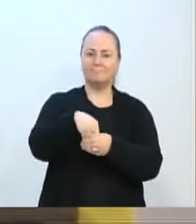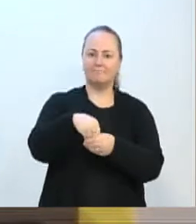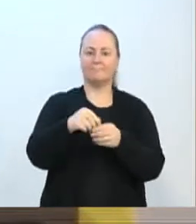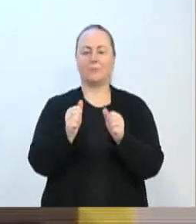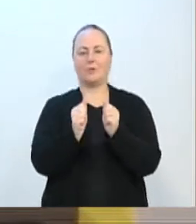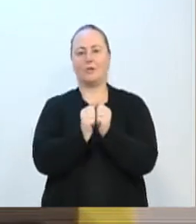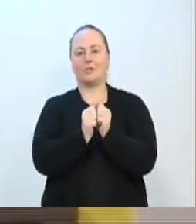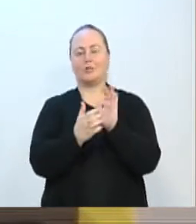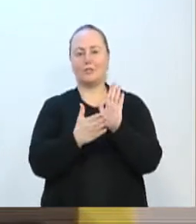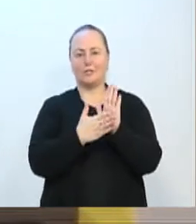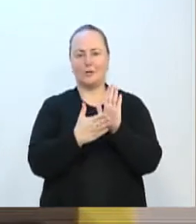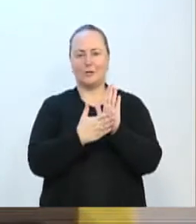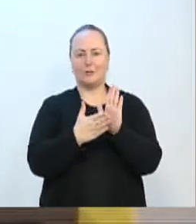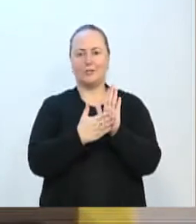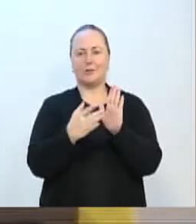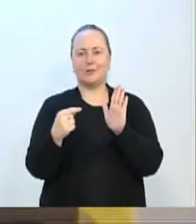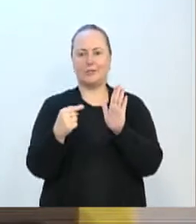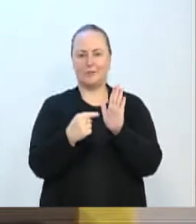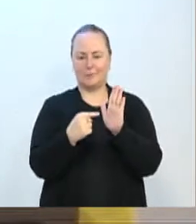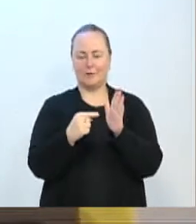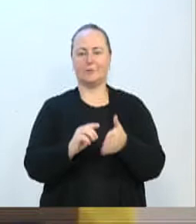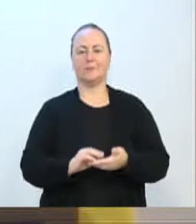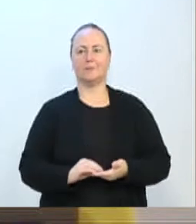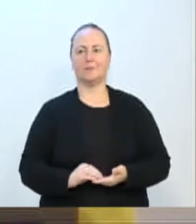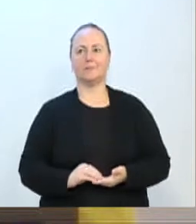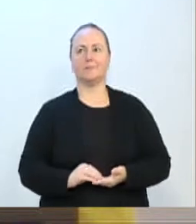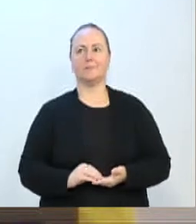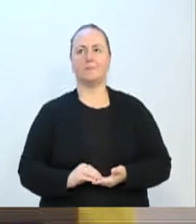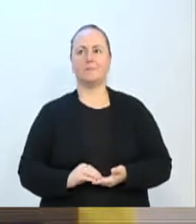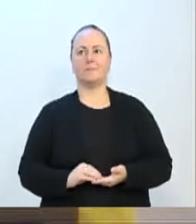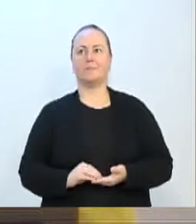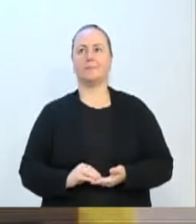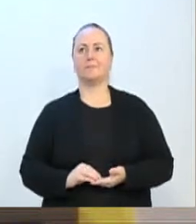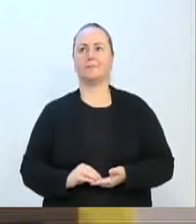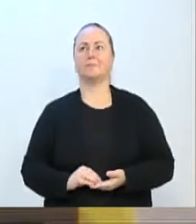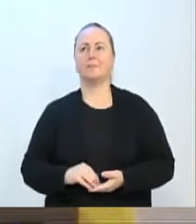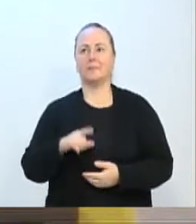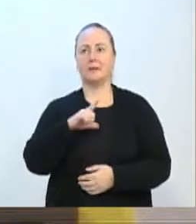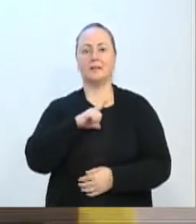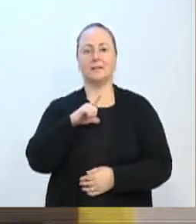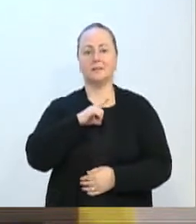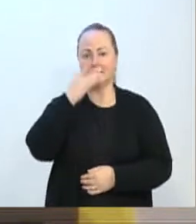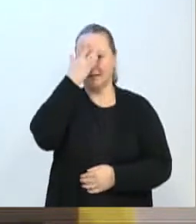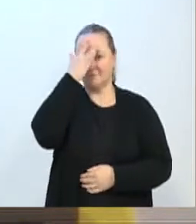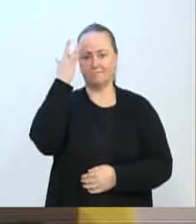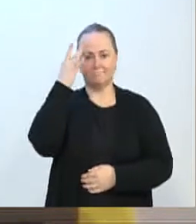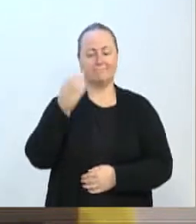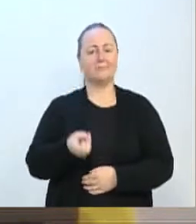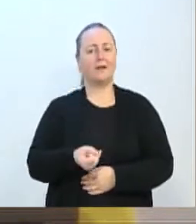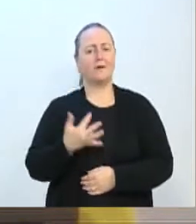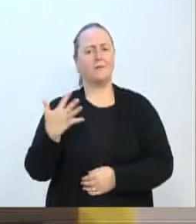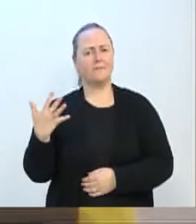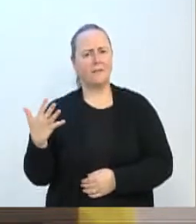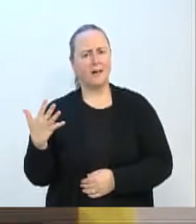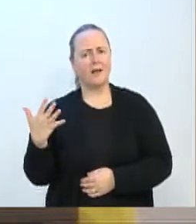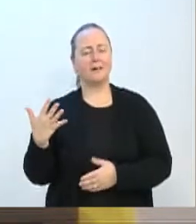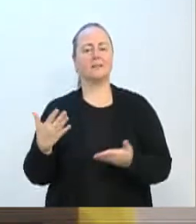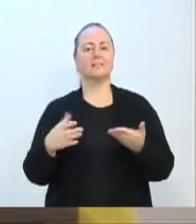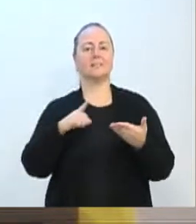nesse propósito, é que existem muitas pessoas, existem muitas